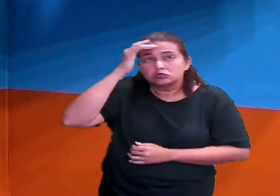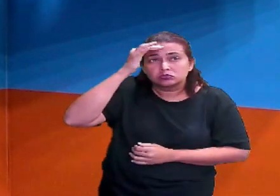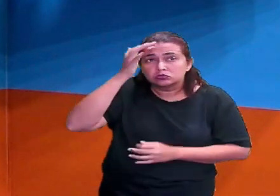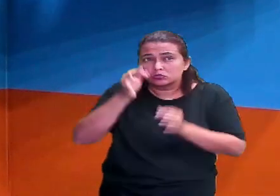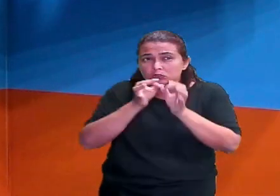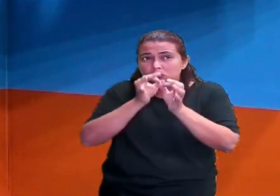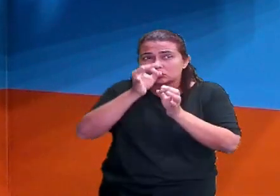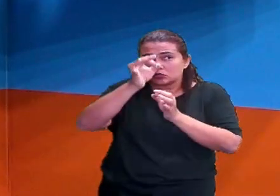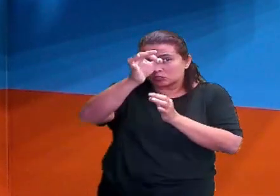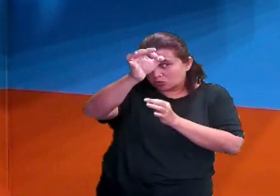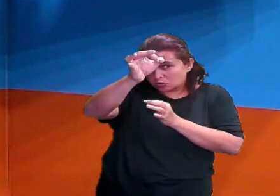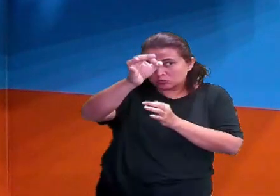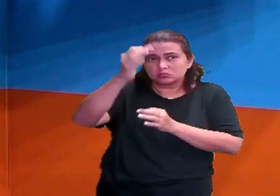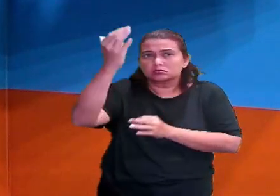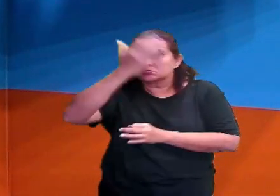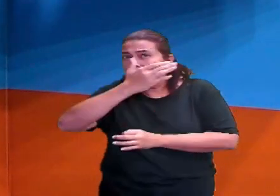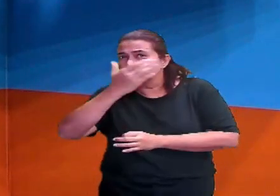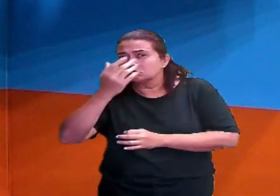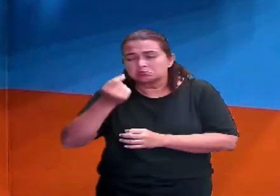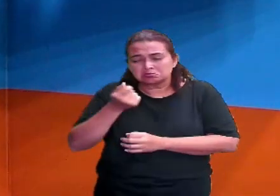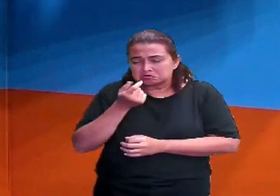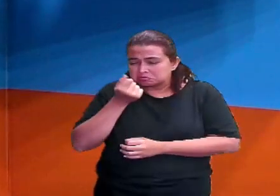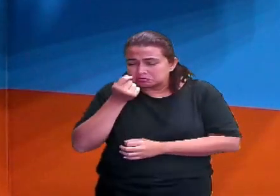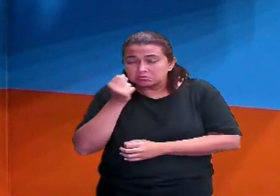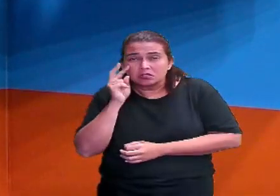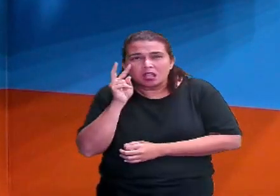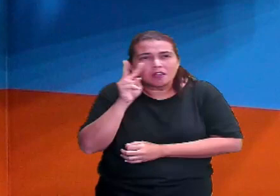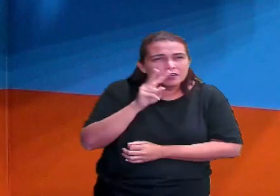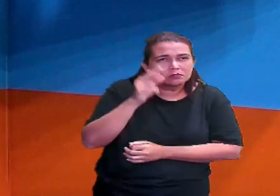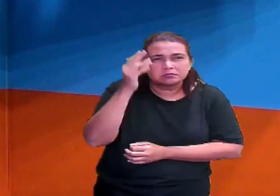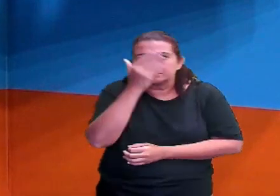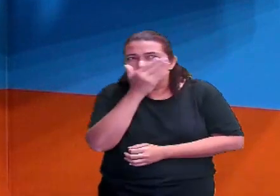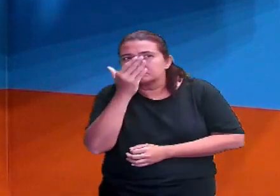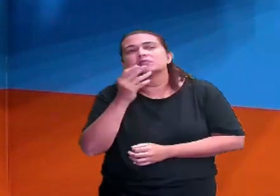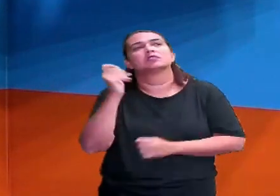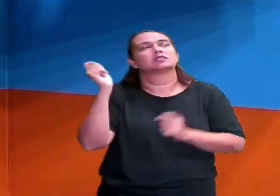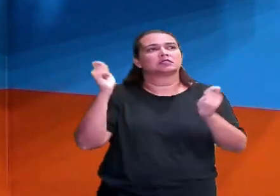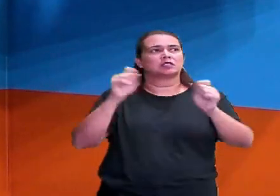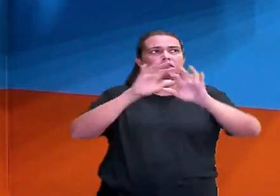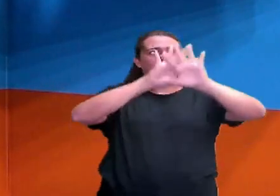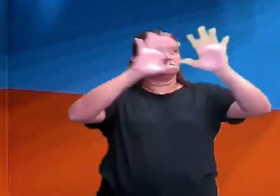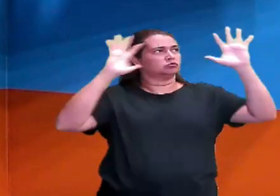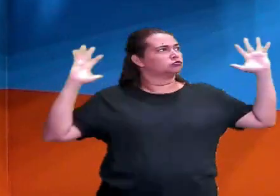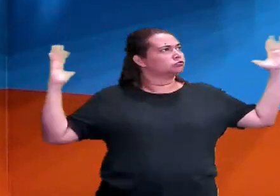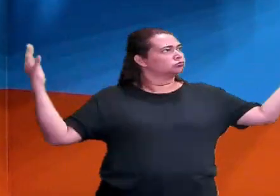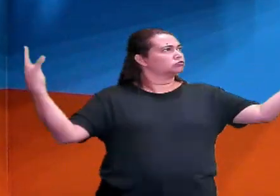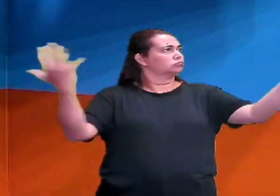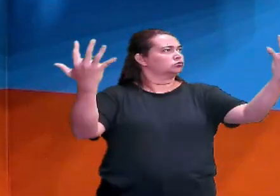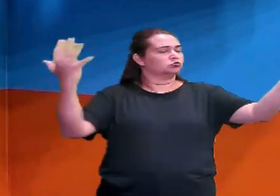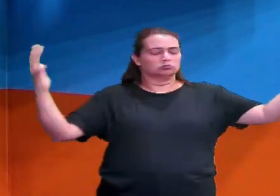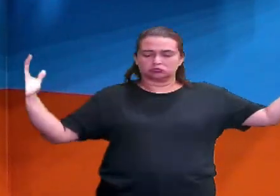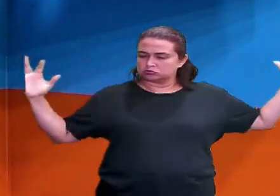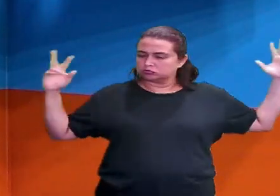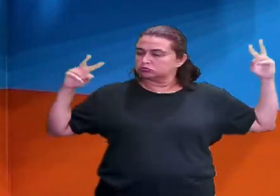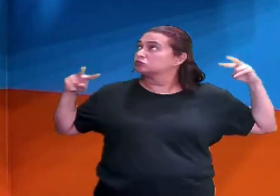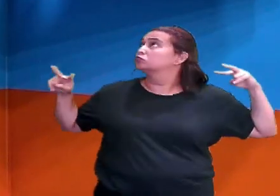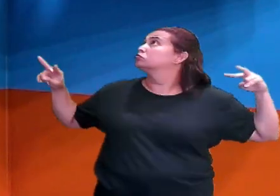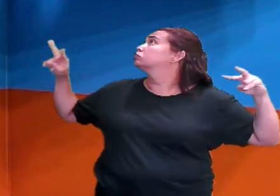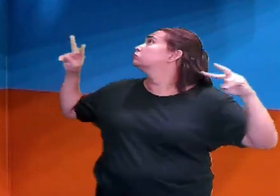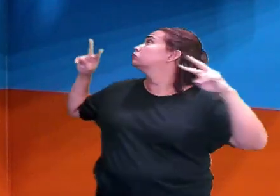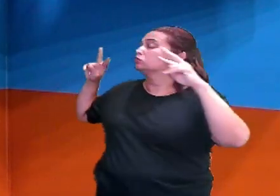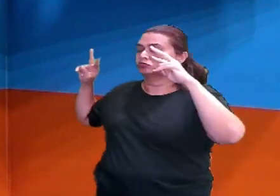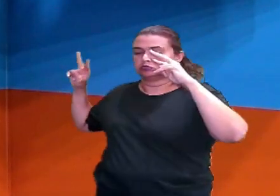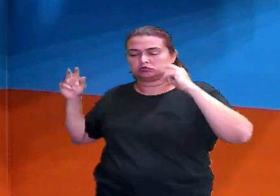nossos olhos, de nós, né? Mas que vai fazer parte de toda aquela paisagem, certo? A área